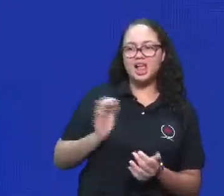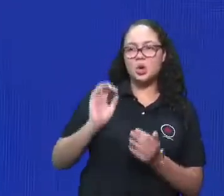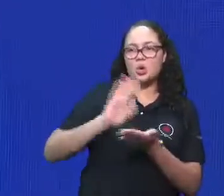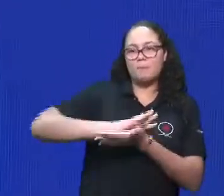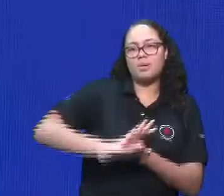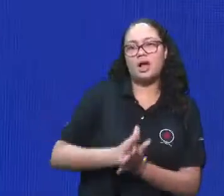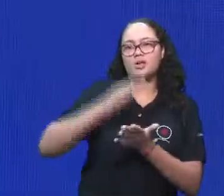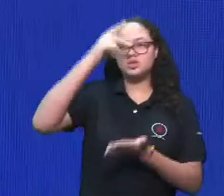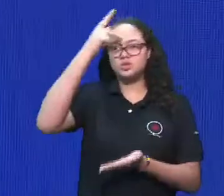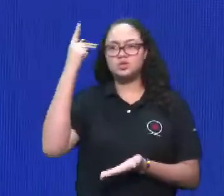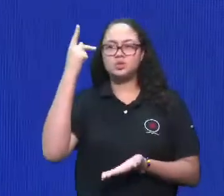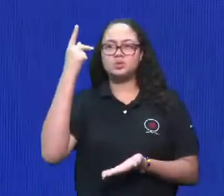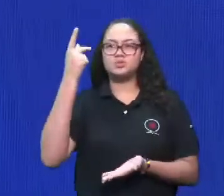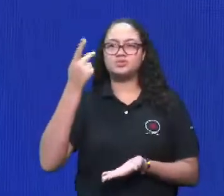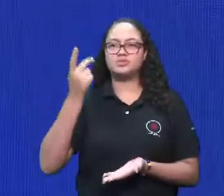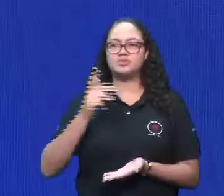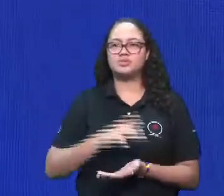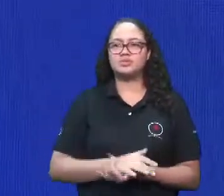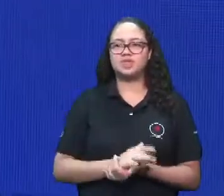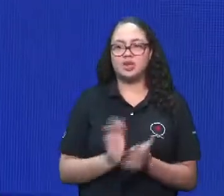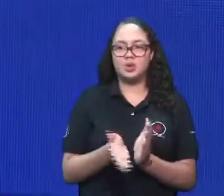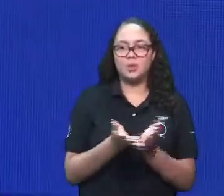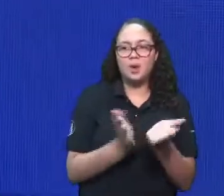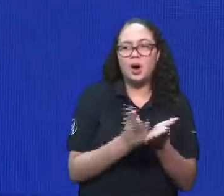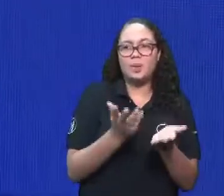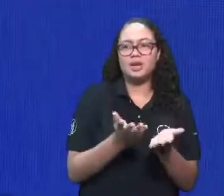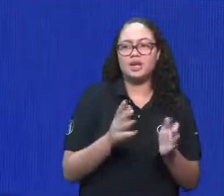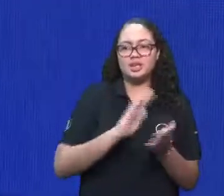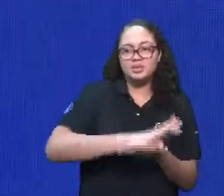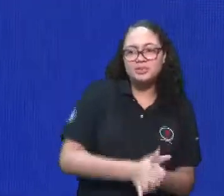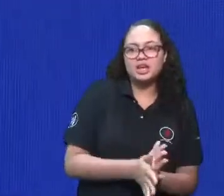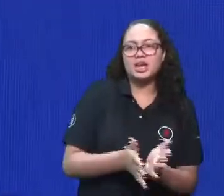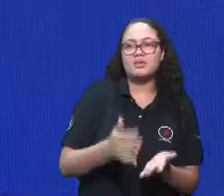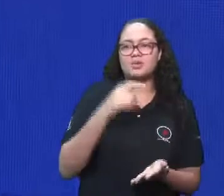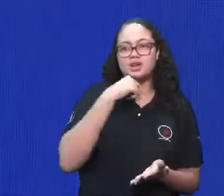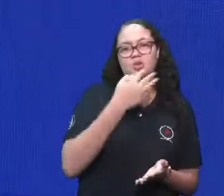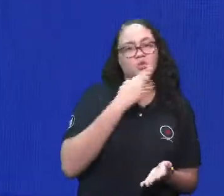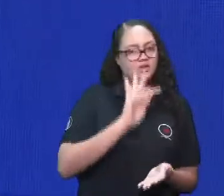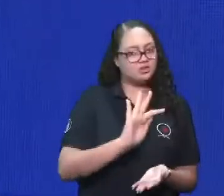já ouviu isso? Você não conhece um pobre que pisa nos outros, para ganhar 100 reais de aumento.